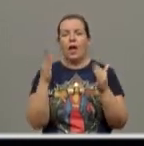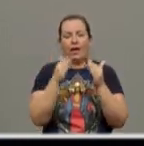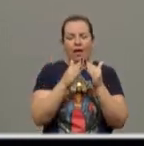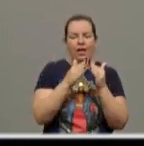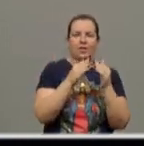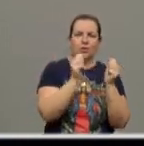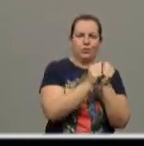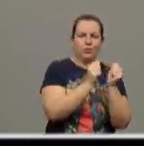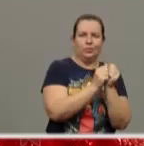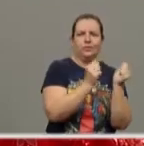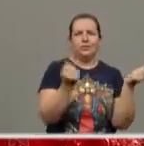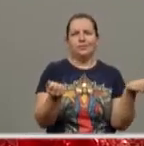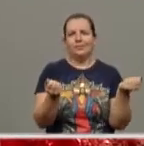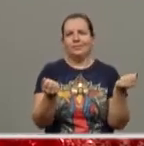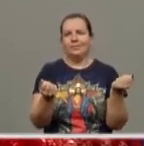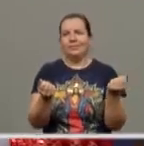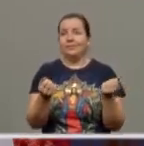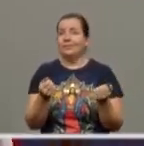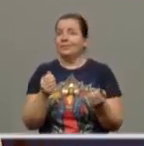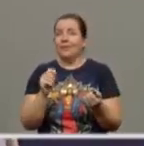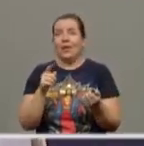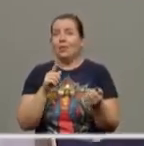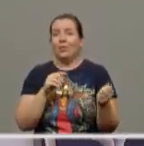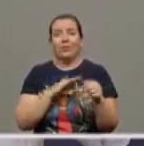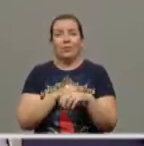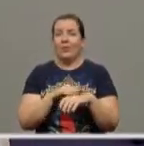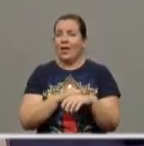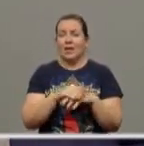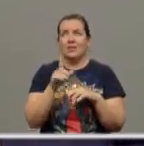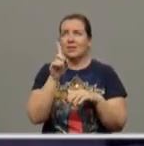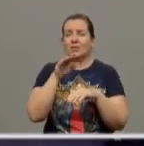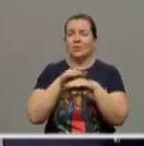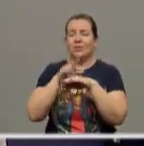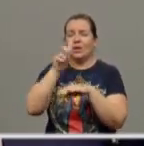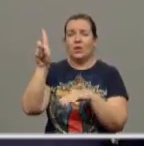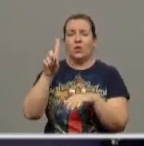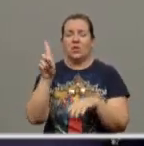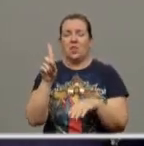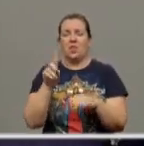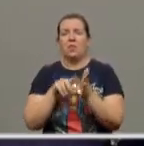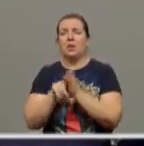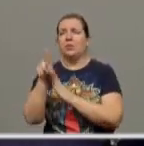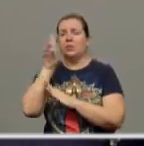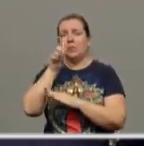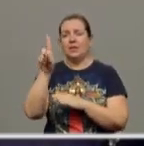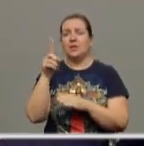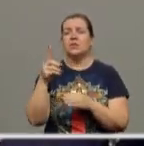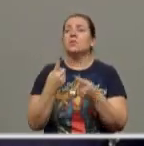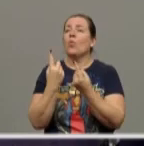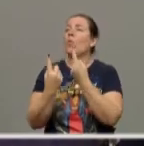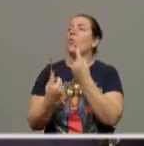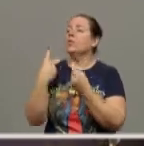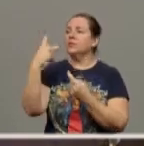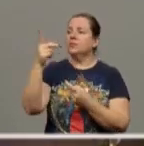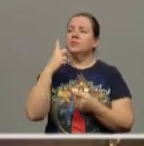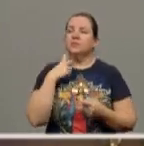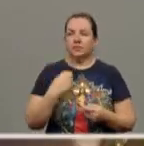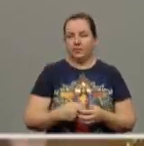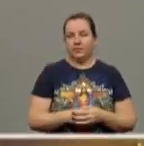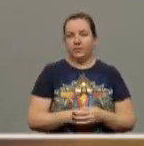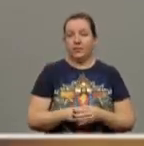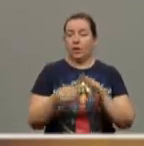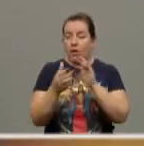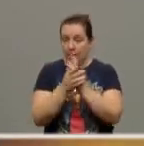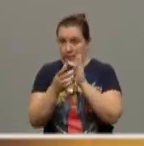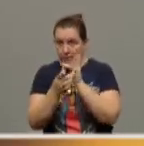colocarem mais em oração e de se perguntarem ainda mais, Senhor, qual é a Tua vontade? É o